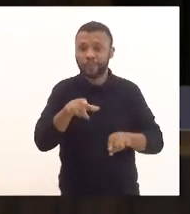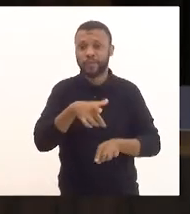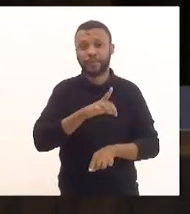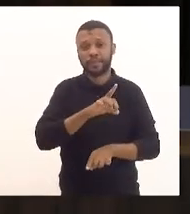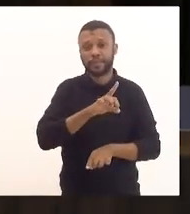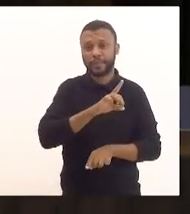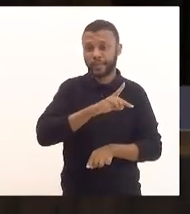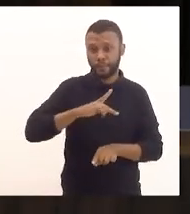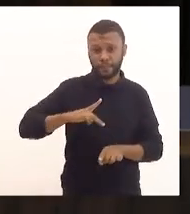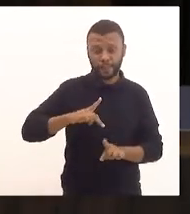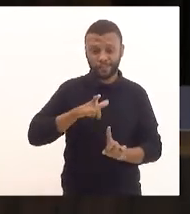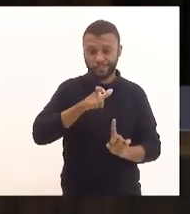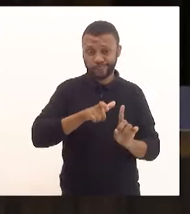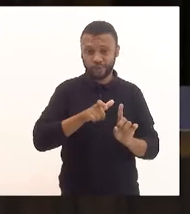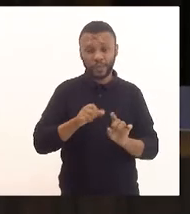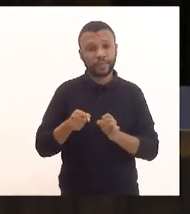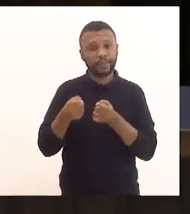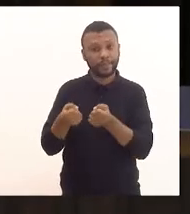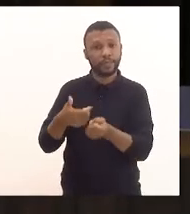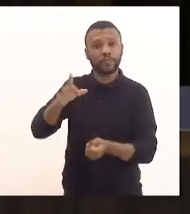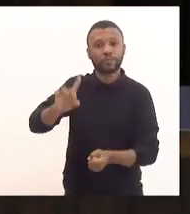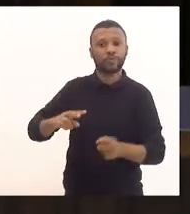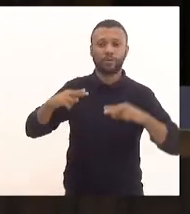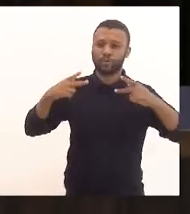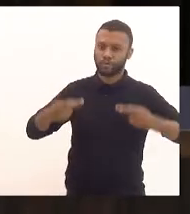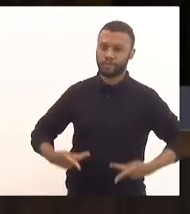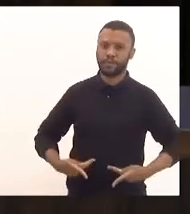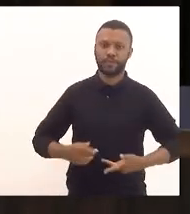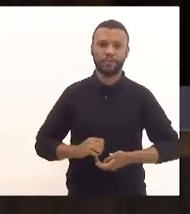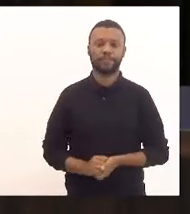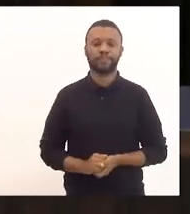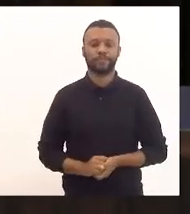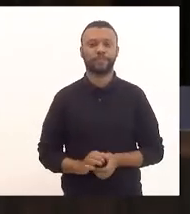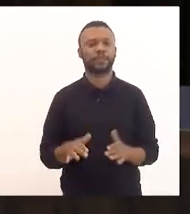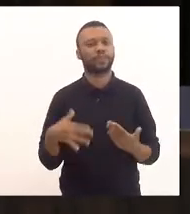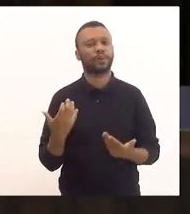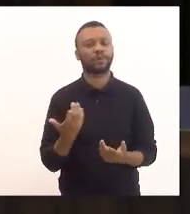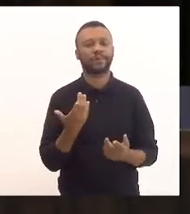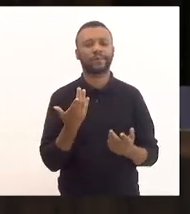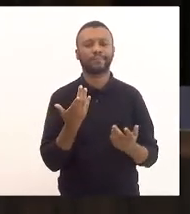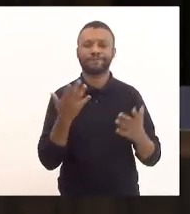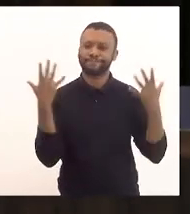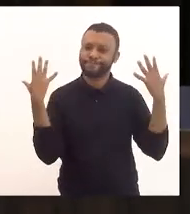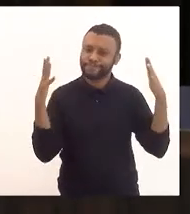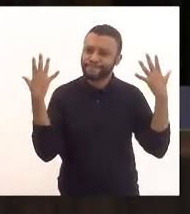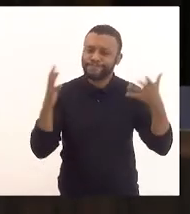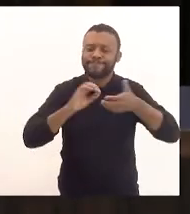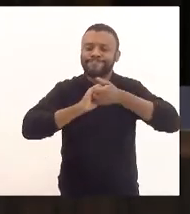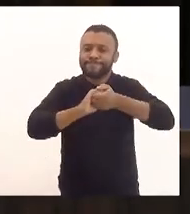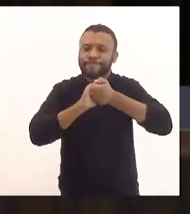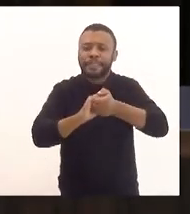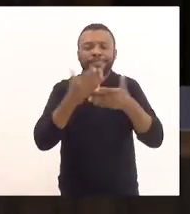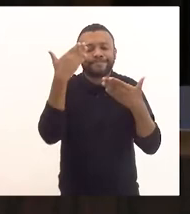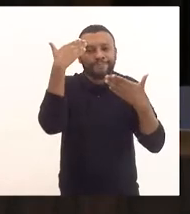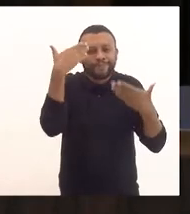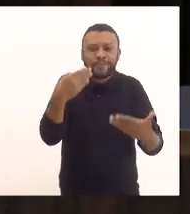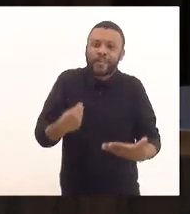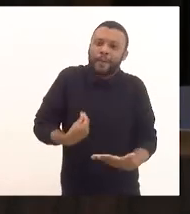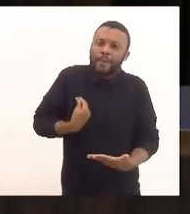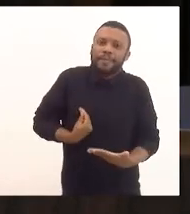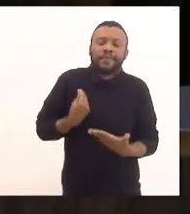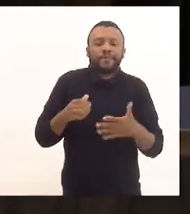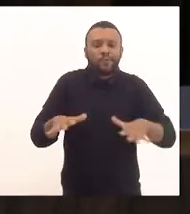defesa dos Direitos Humanos então quero aqui nessa saudação agradecer a presença de todos